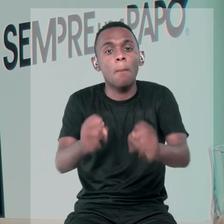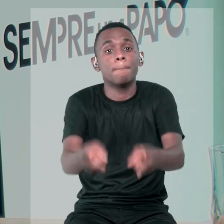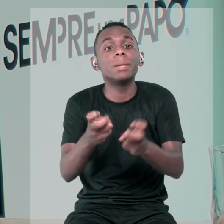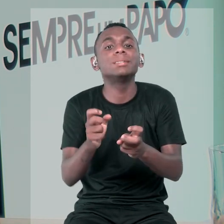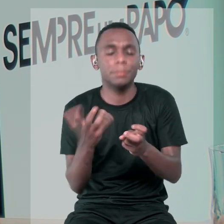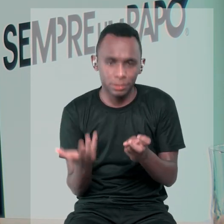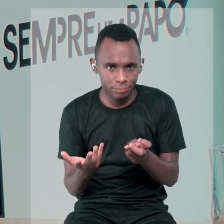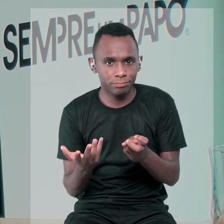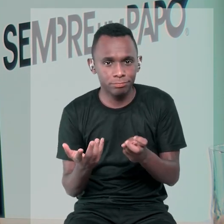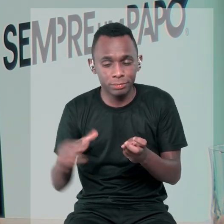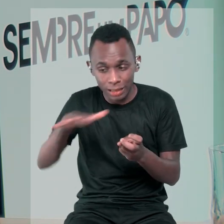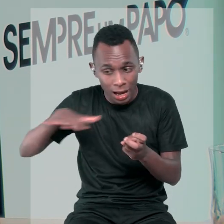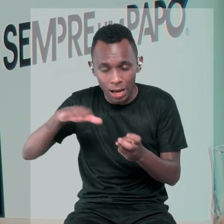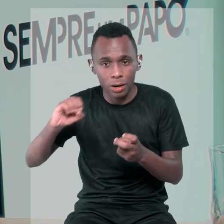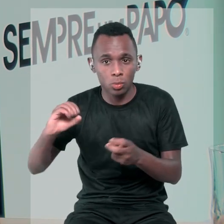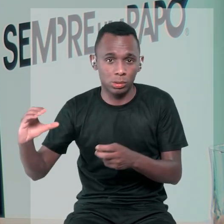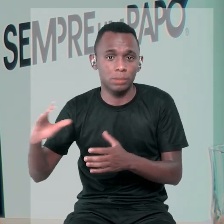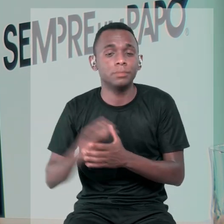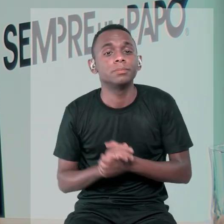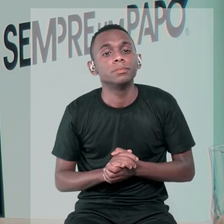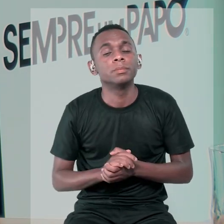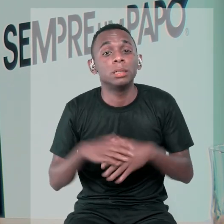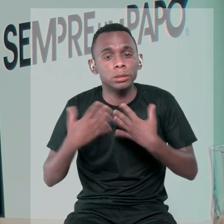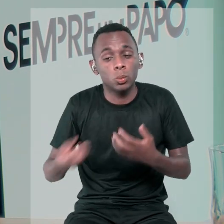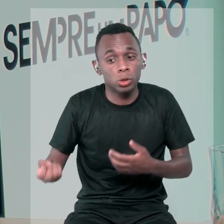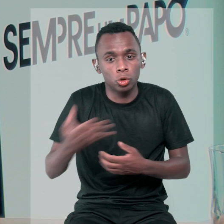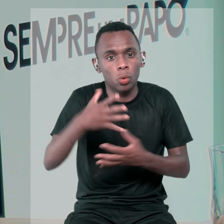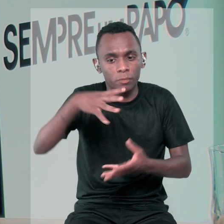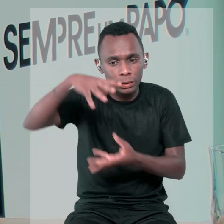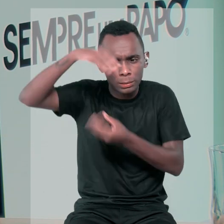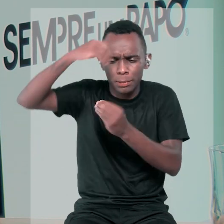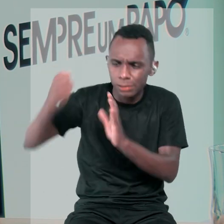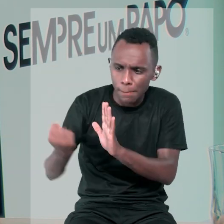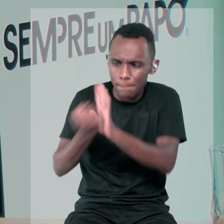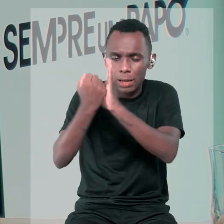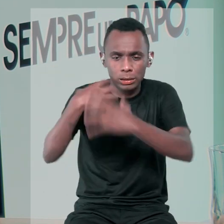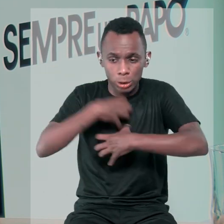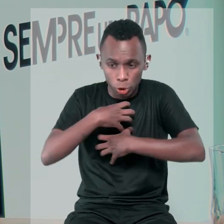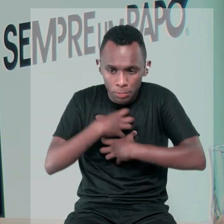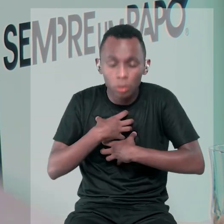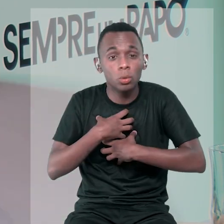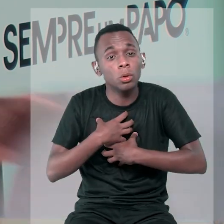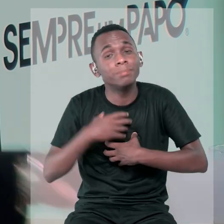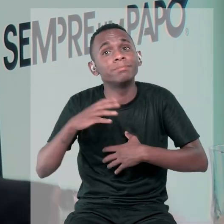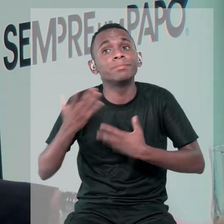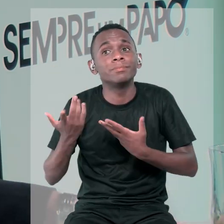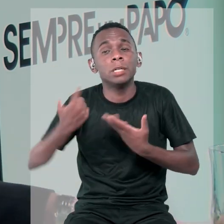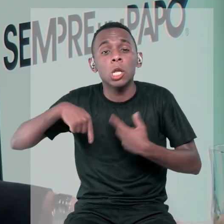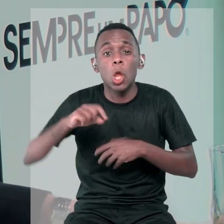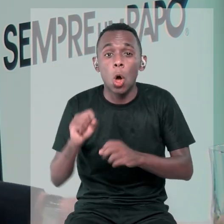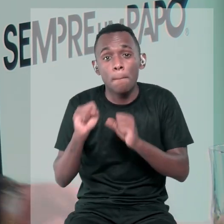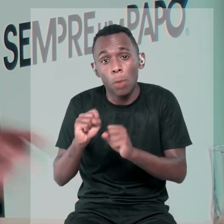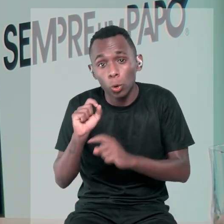né, no Ocidente. Esse novo espírito, né, ele depende, no entanto, para que a gente possa